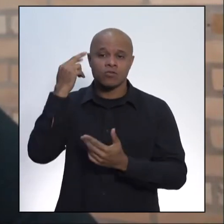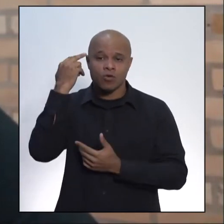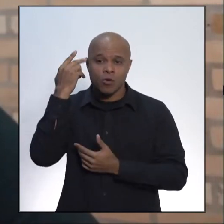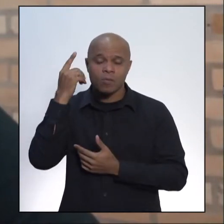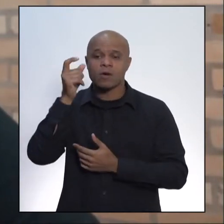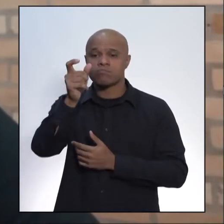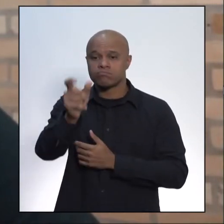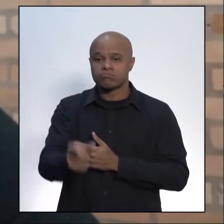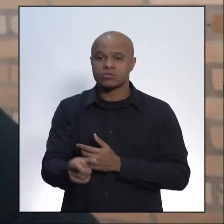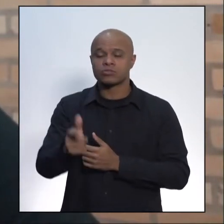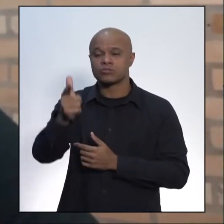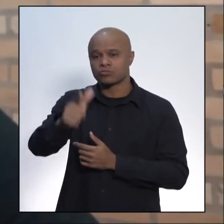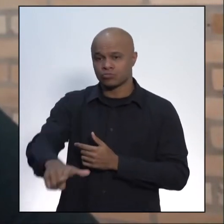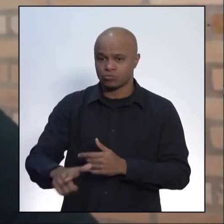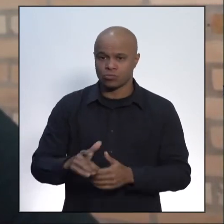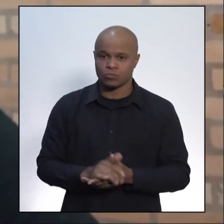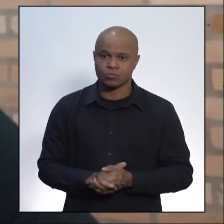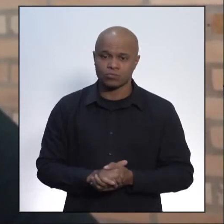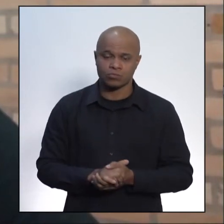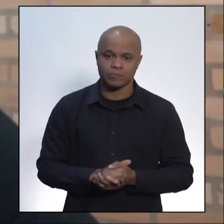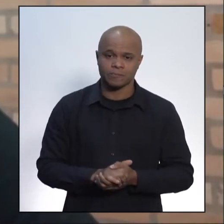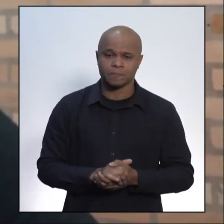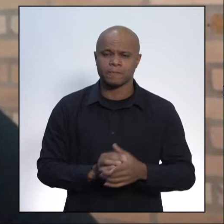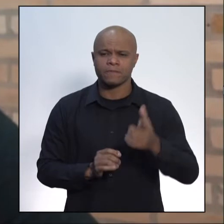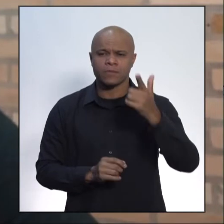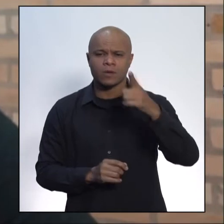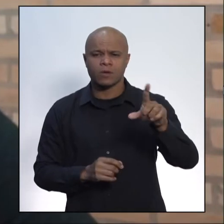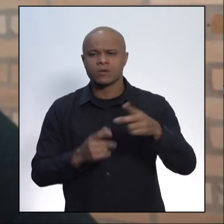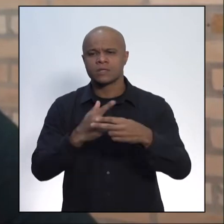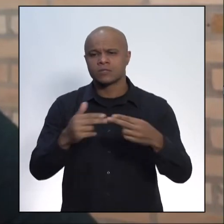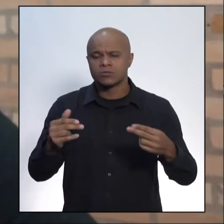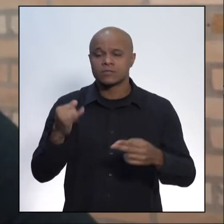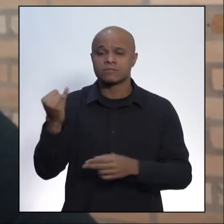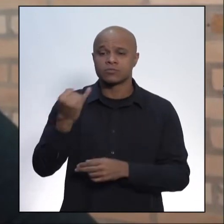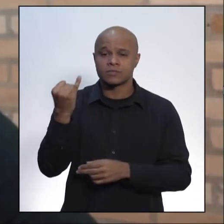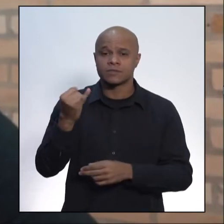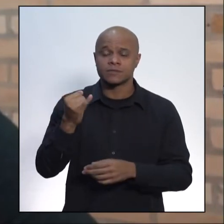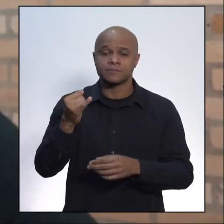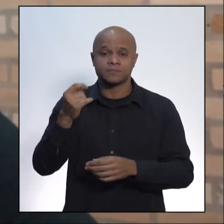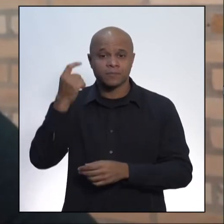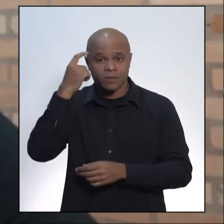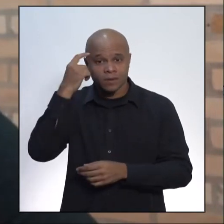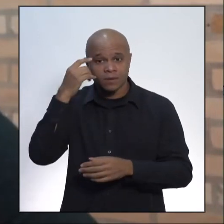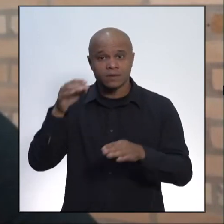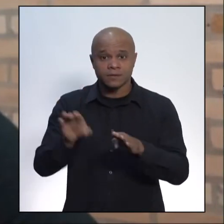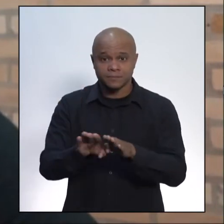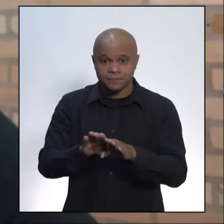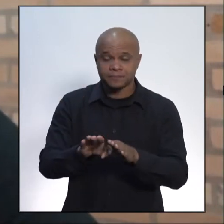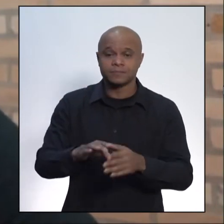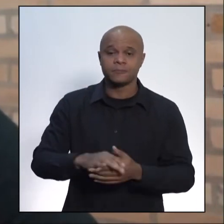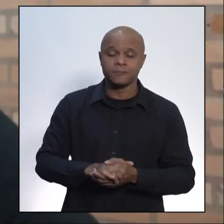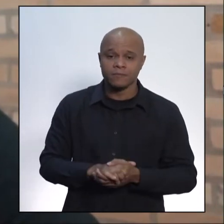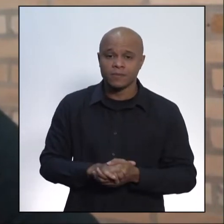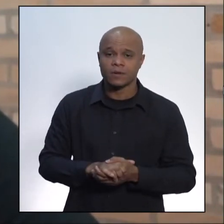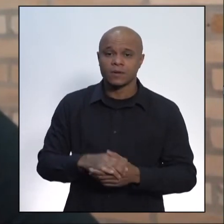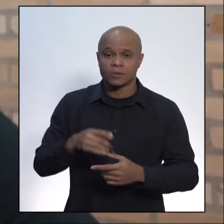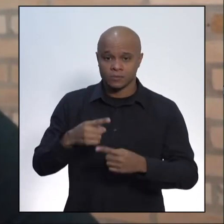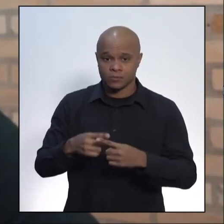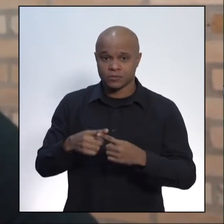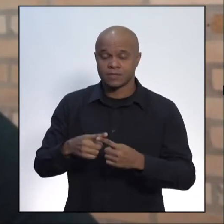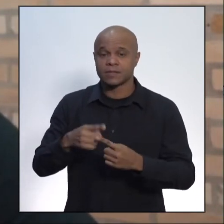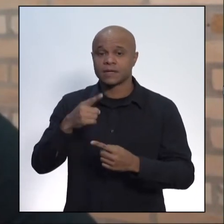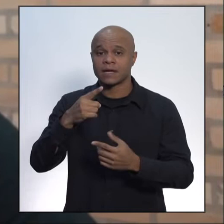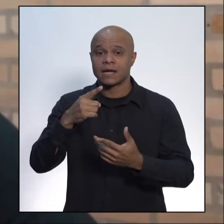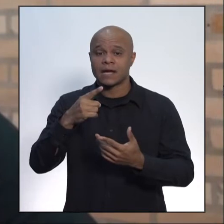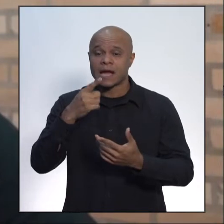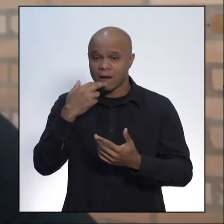presencial. Outro ponto, eu acho que são pontos importantes também para a gente pensar na volta do presencial, que é uma linguagem